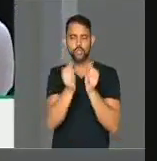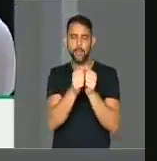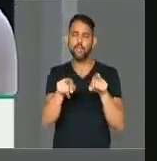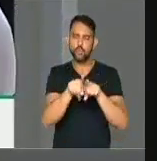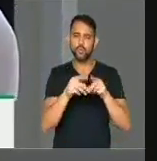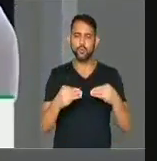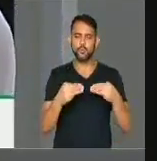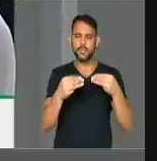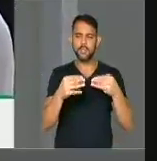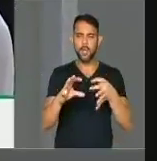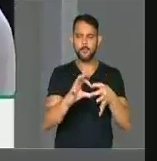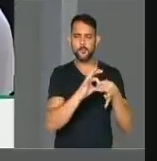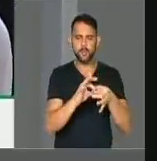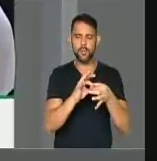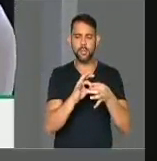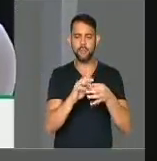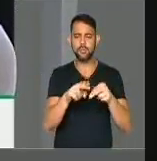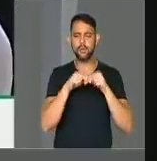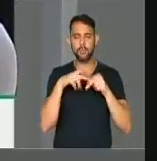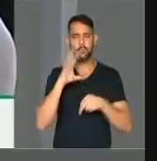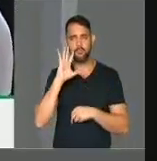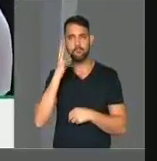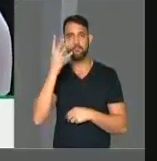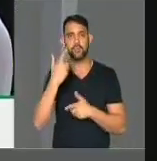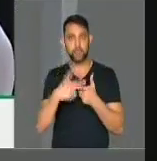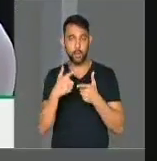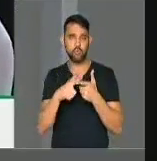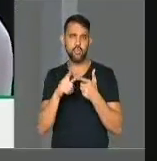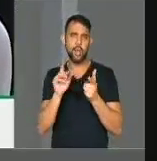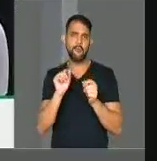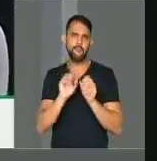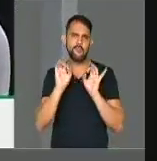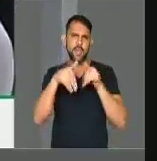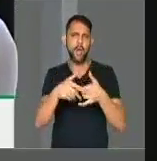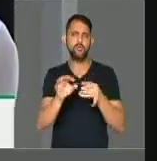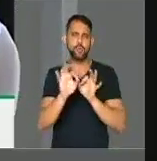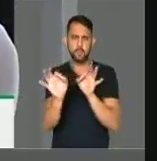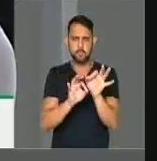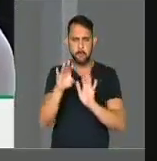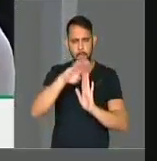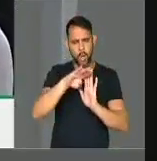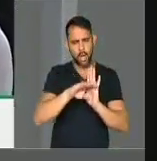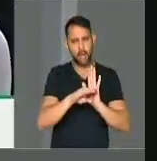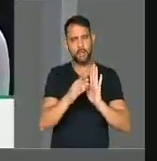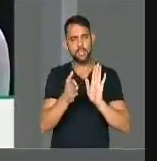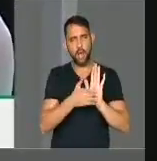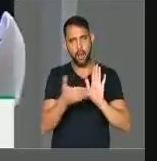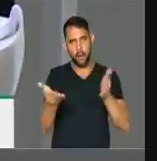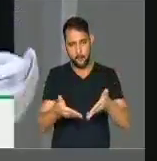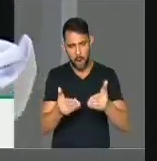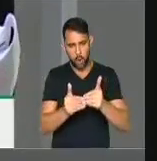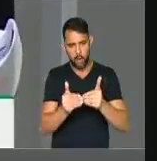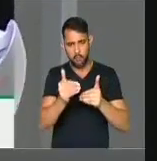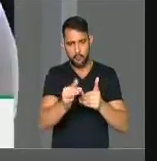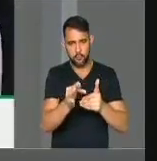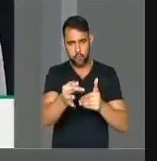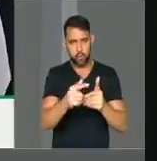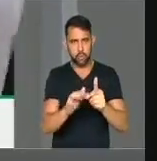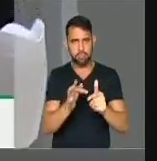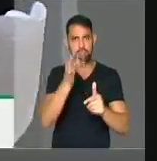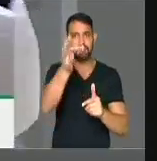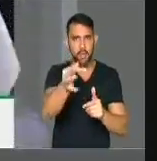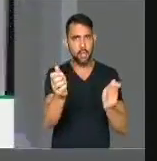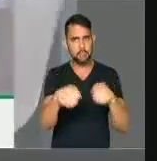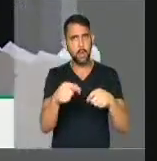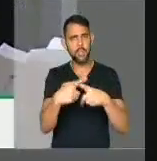os ministérios ter, acima de tudo, uma solução definitiva de um planejamento a médio e longo prazo para o